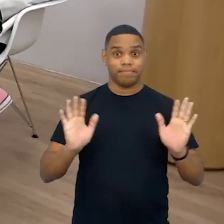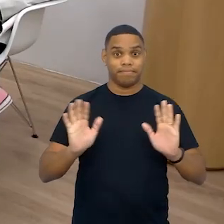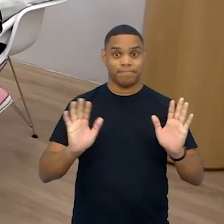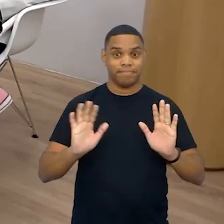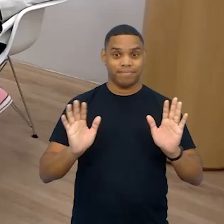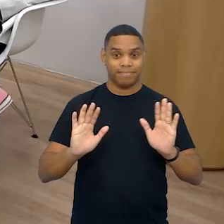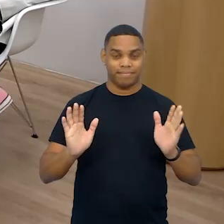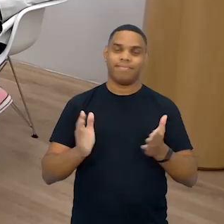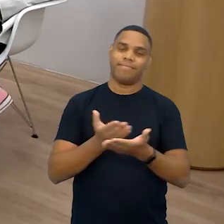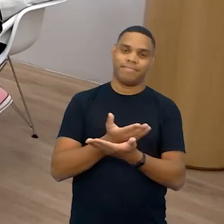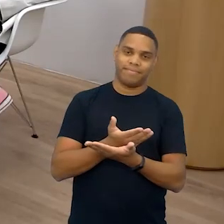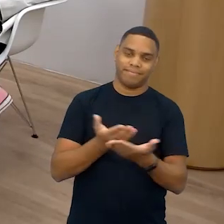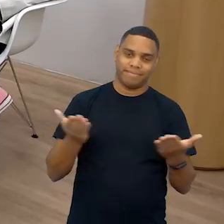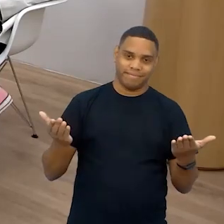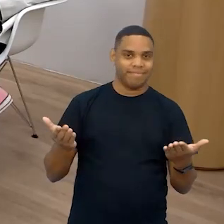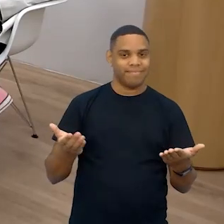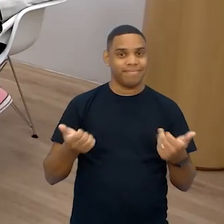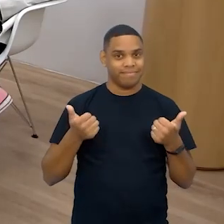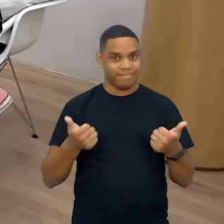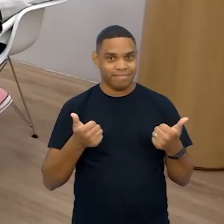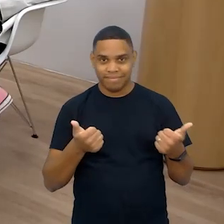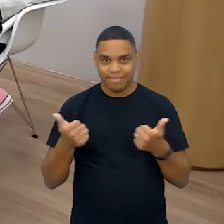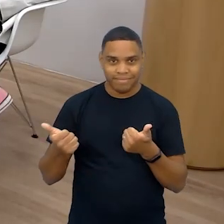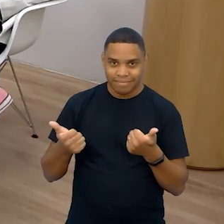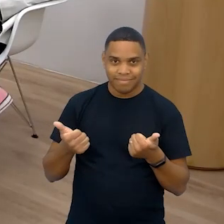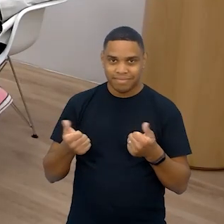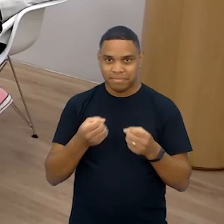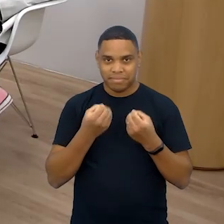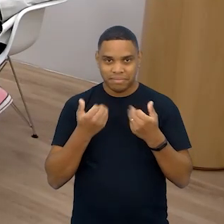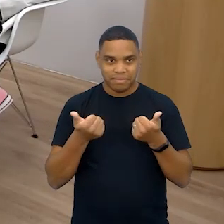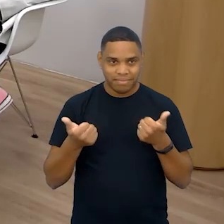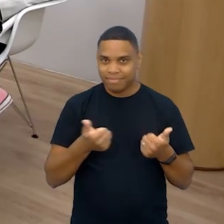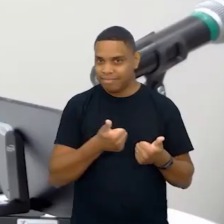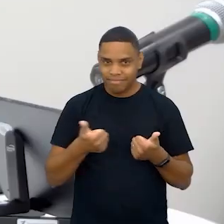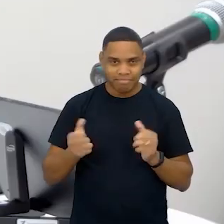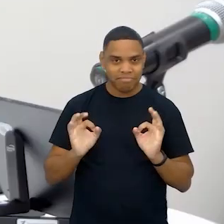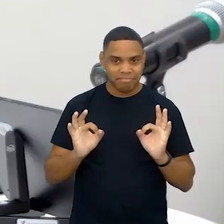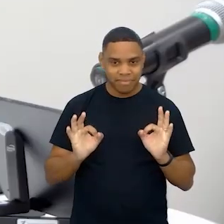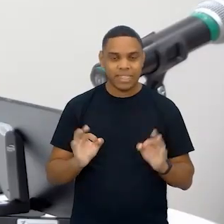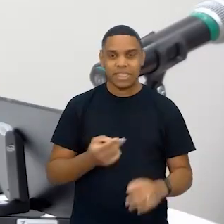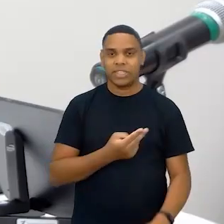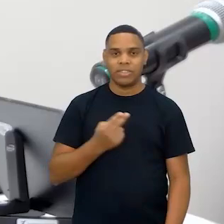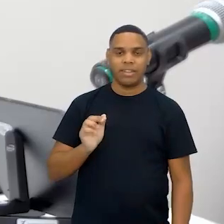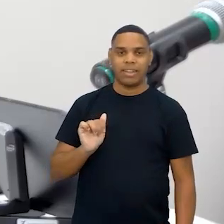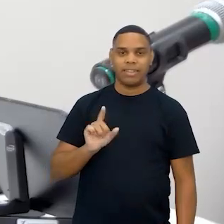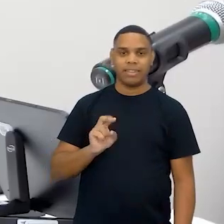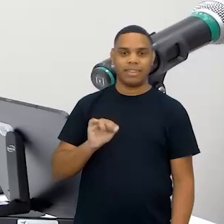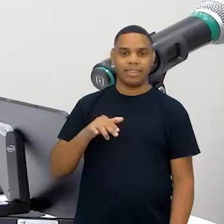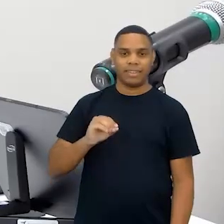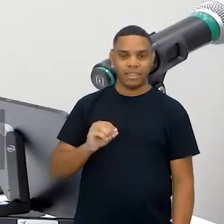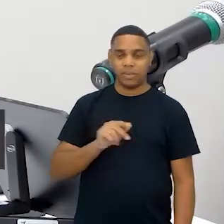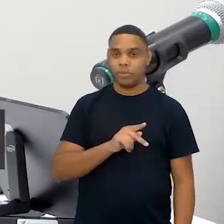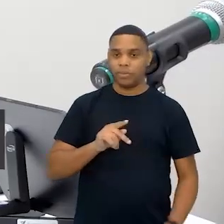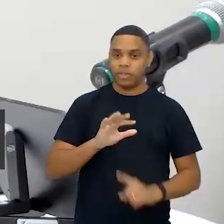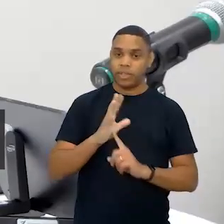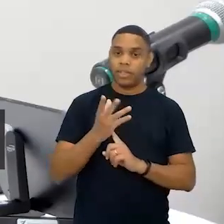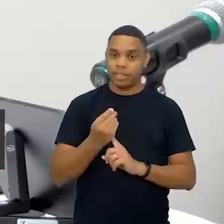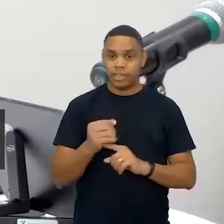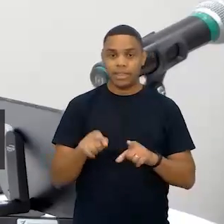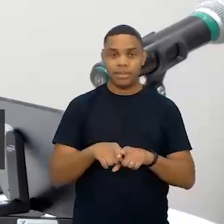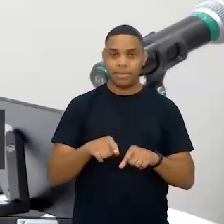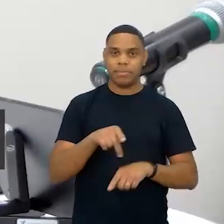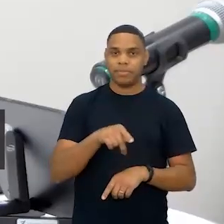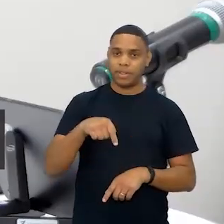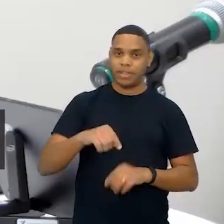Fala, meus queridos e queridas, beleza? Tudo beleza com vocês? Eu sou o Adriano Neves, professor de arte e formador